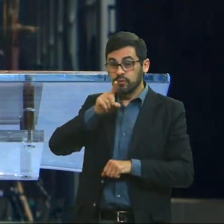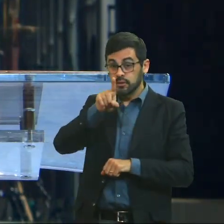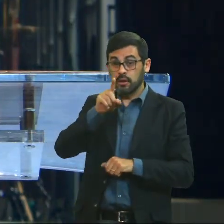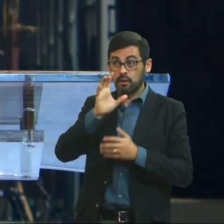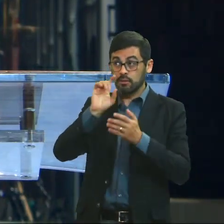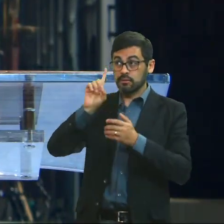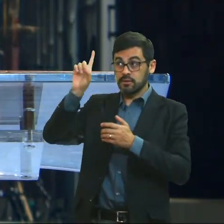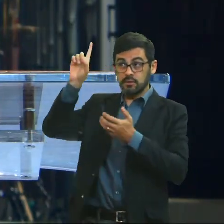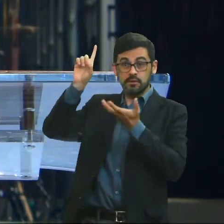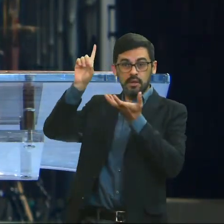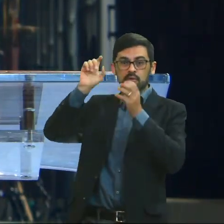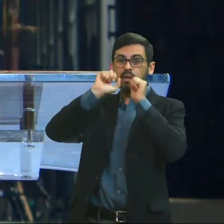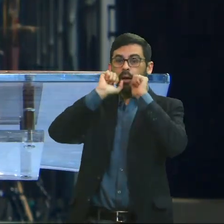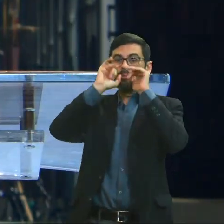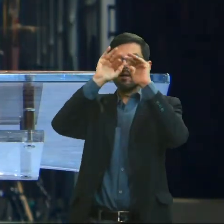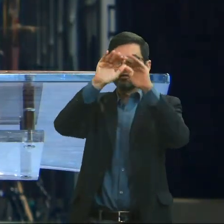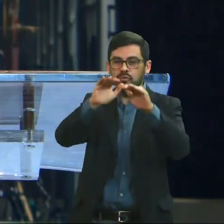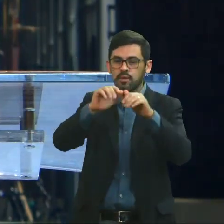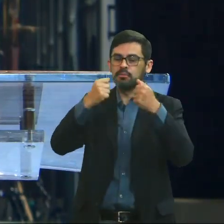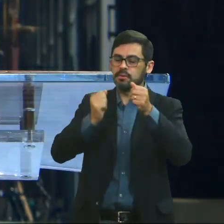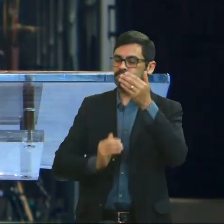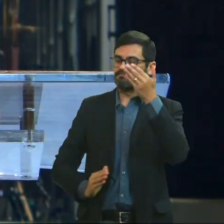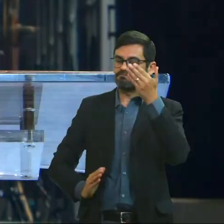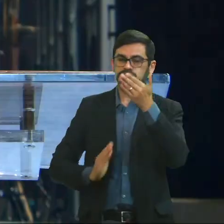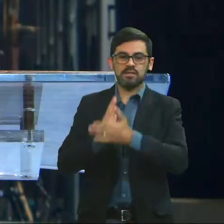bem-sucedido? Você tem que passar nessa prova.